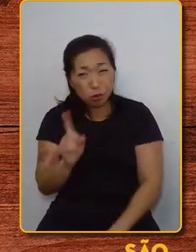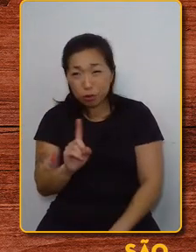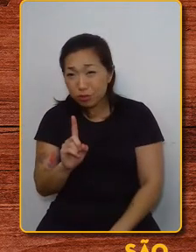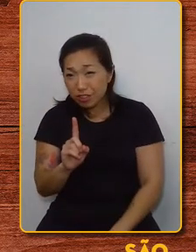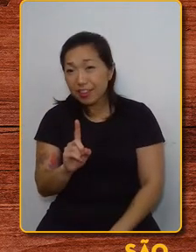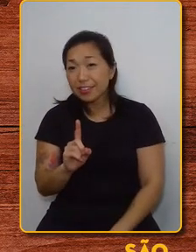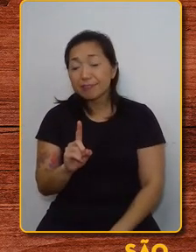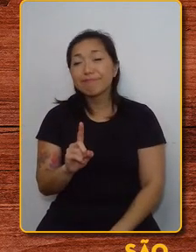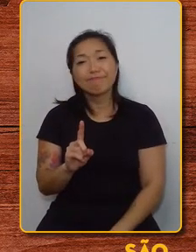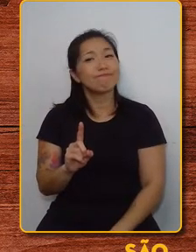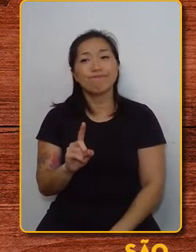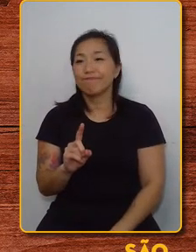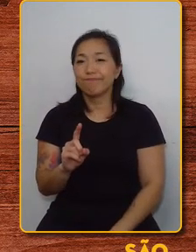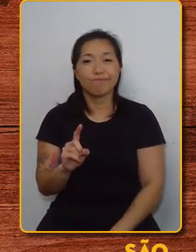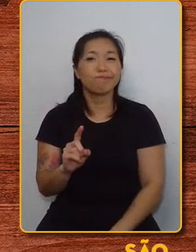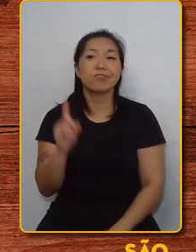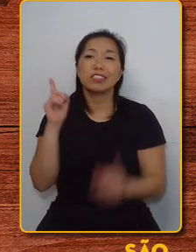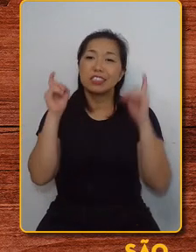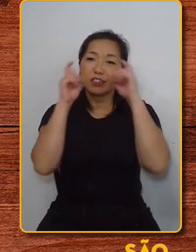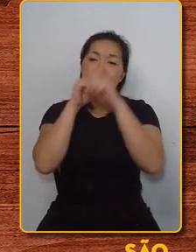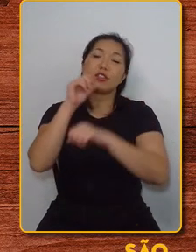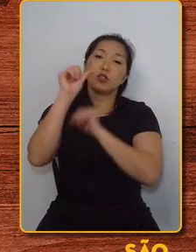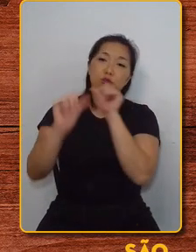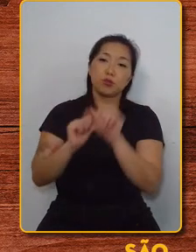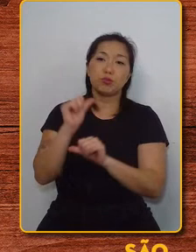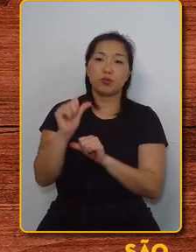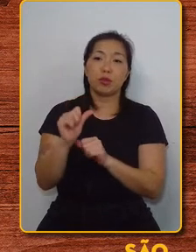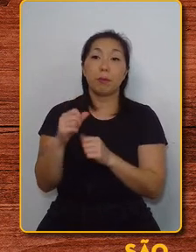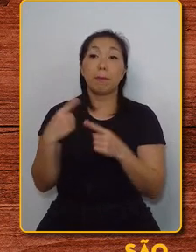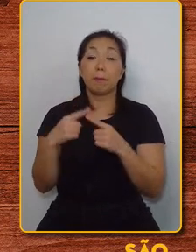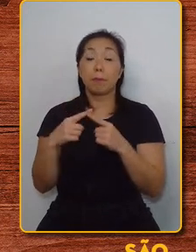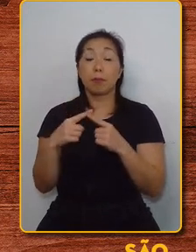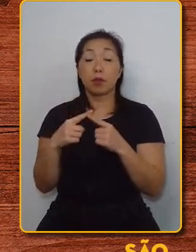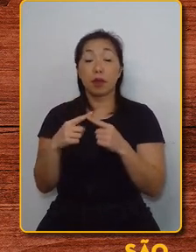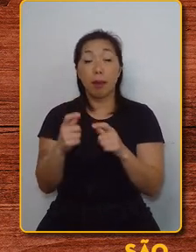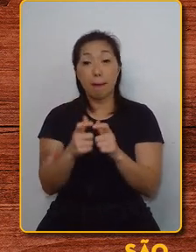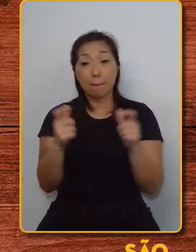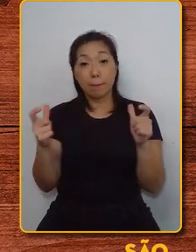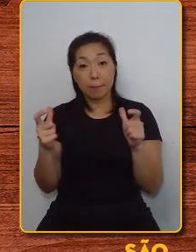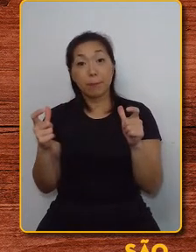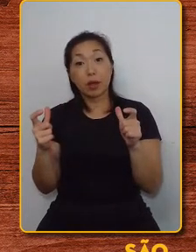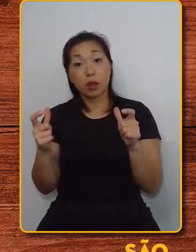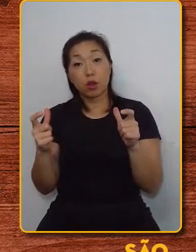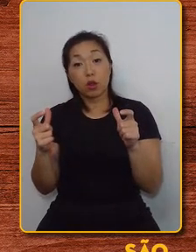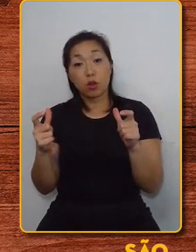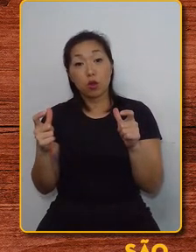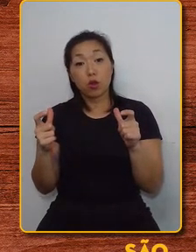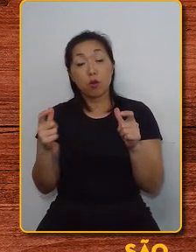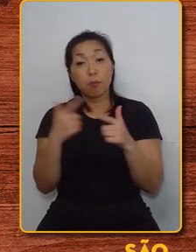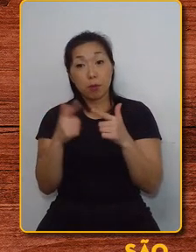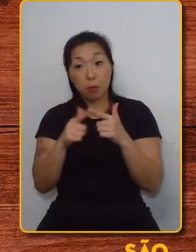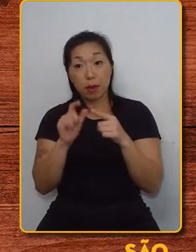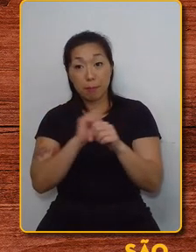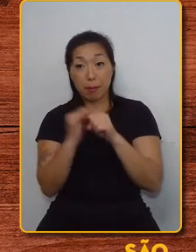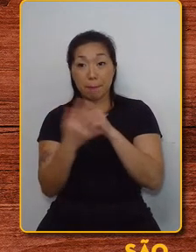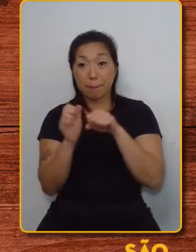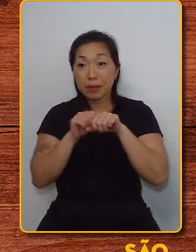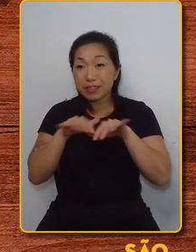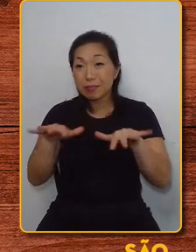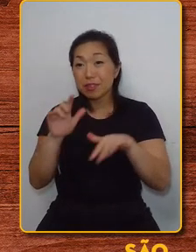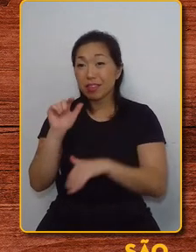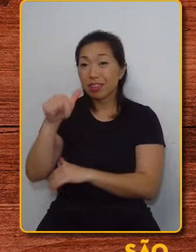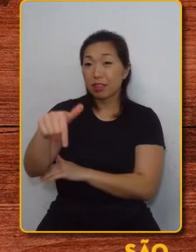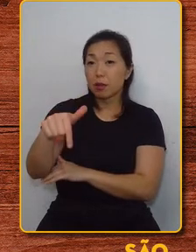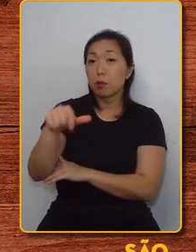coisa. Porque a maior manifestação pós-pandemia são o que se chama nos países